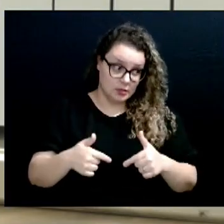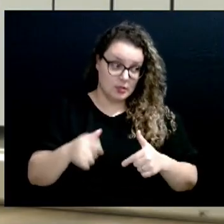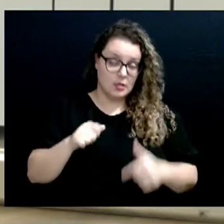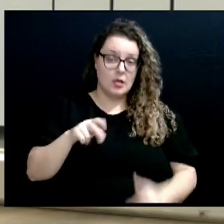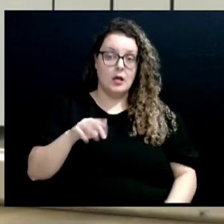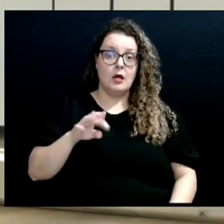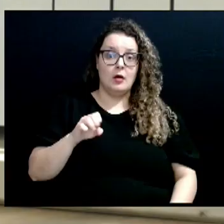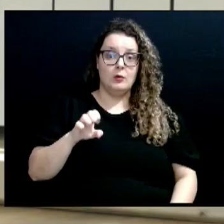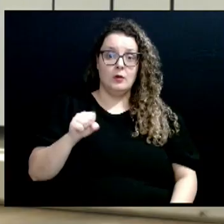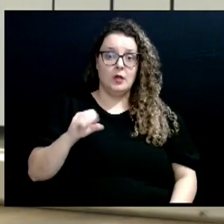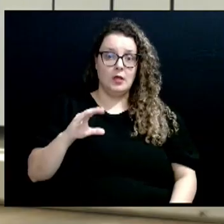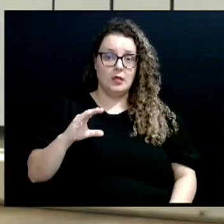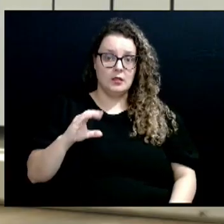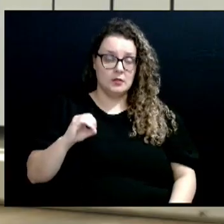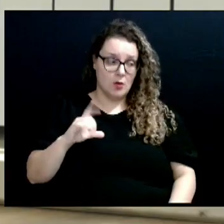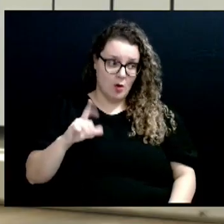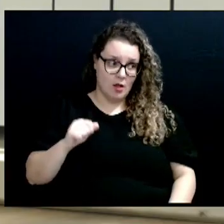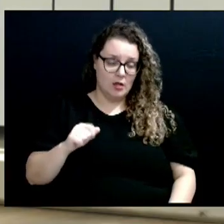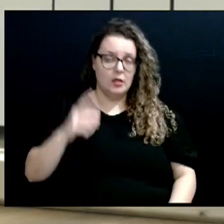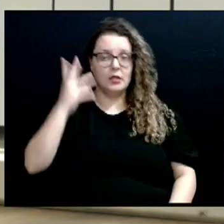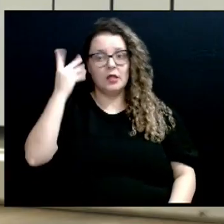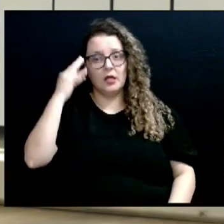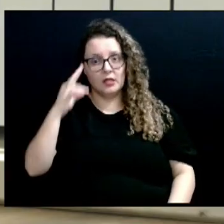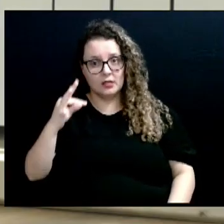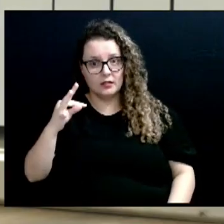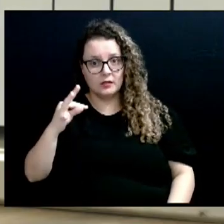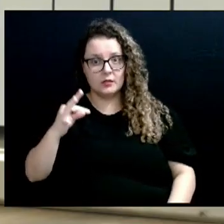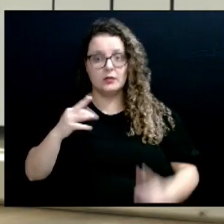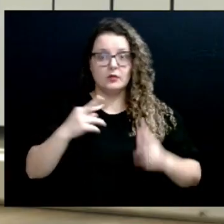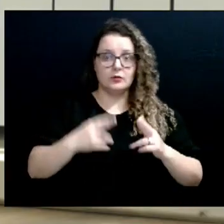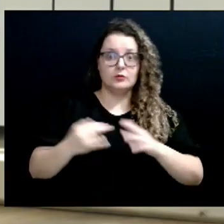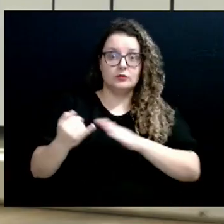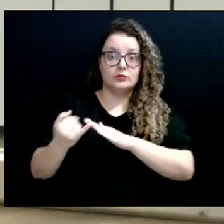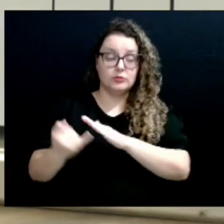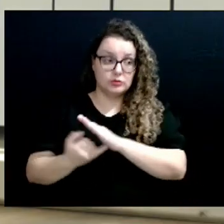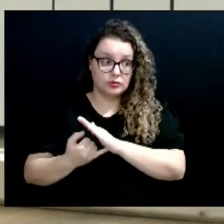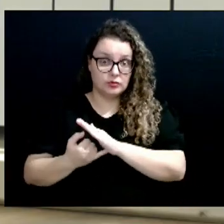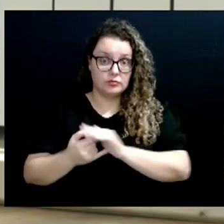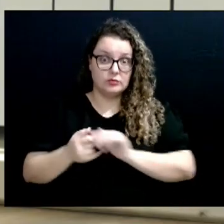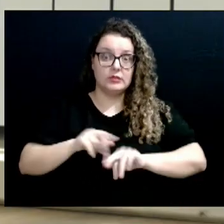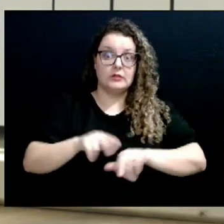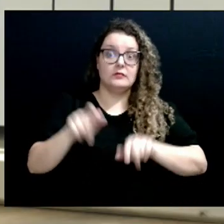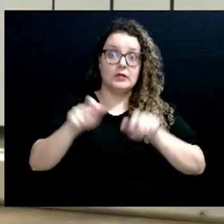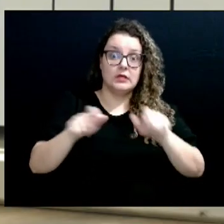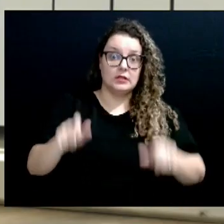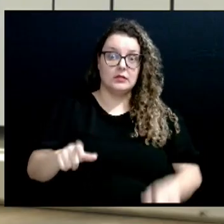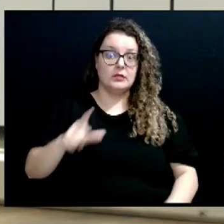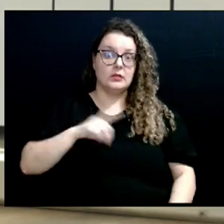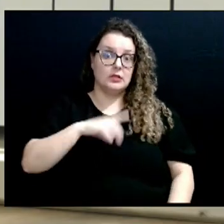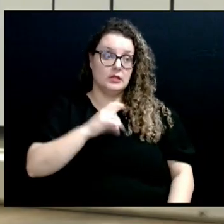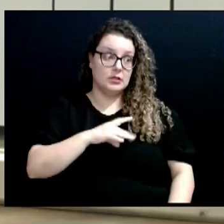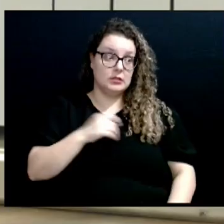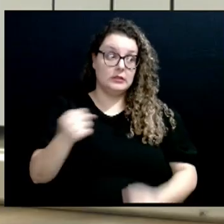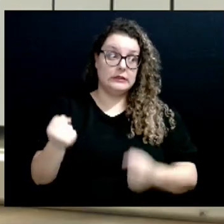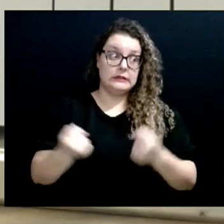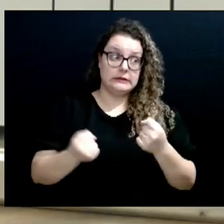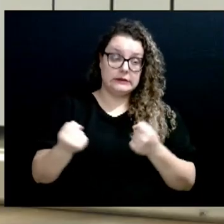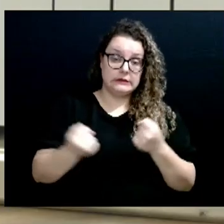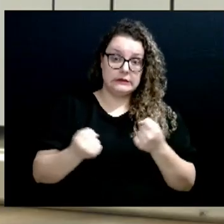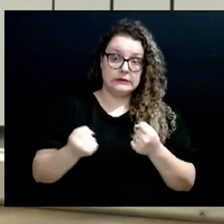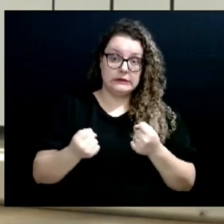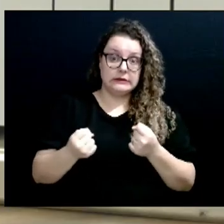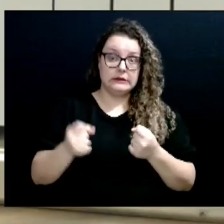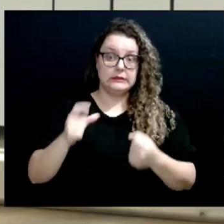tanto na parte teórica quanto pelo instrutor. Tem muitas pessoas que têm medo do volante, têm medo de